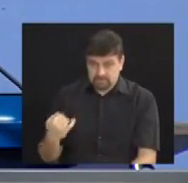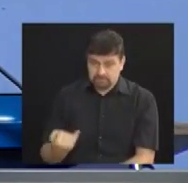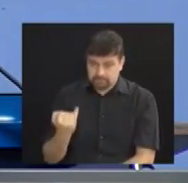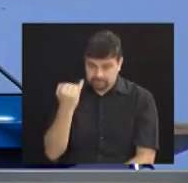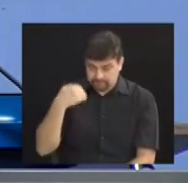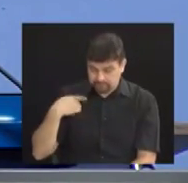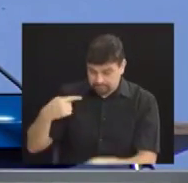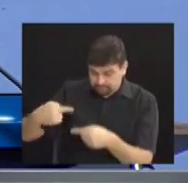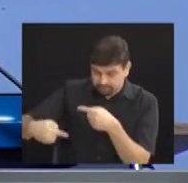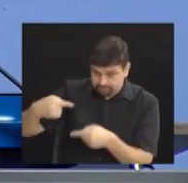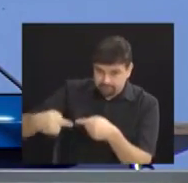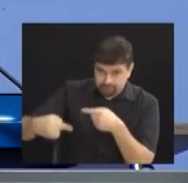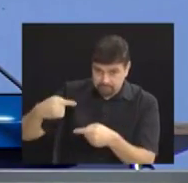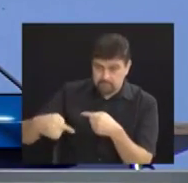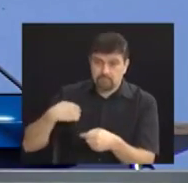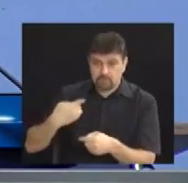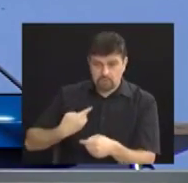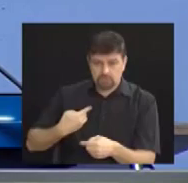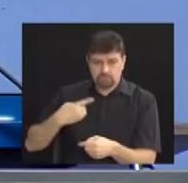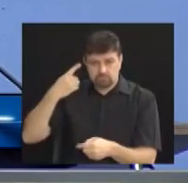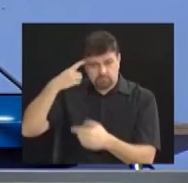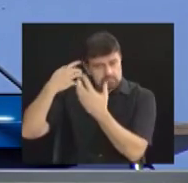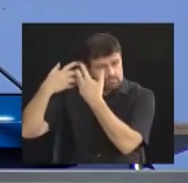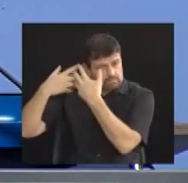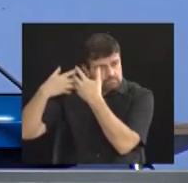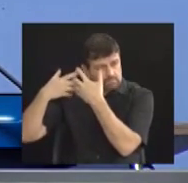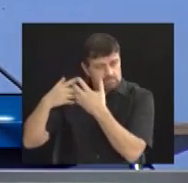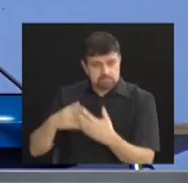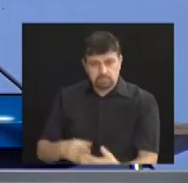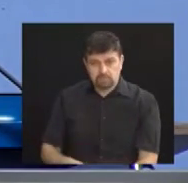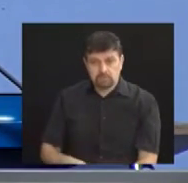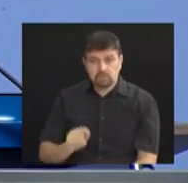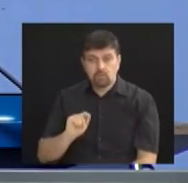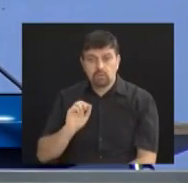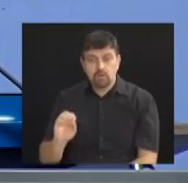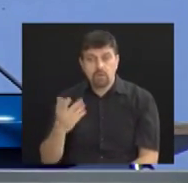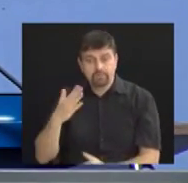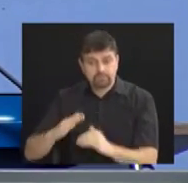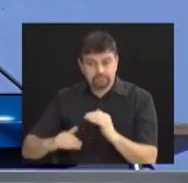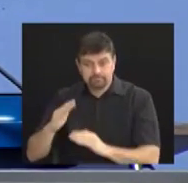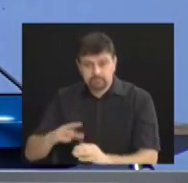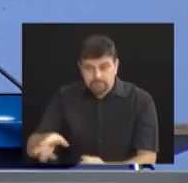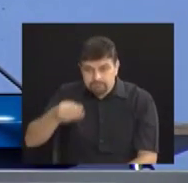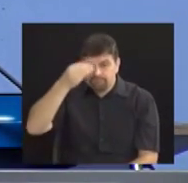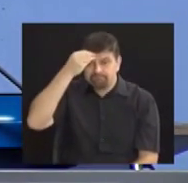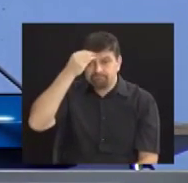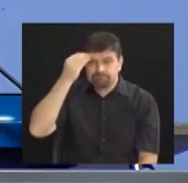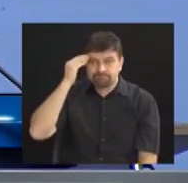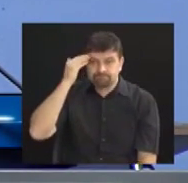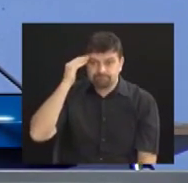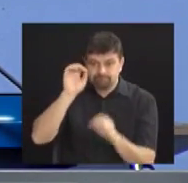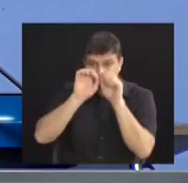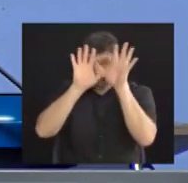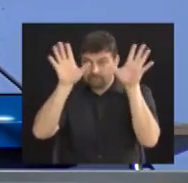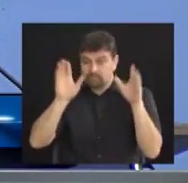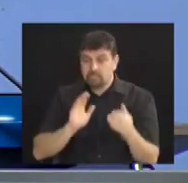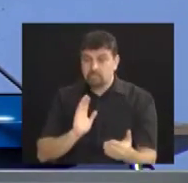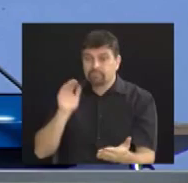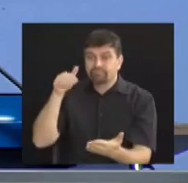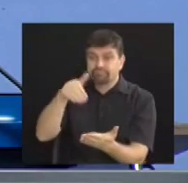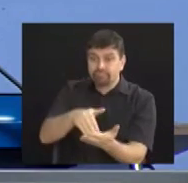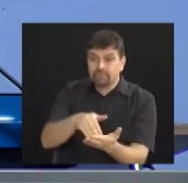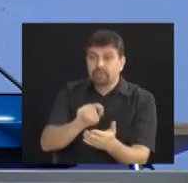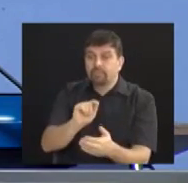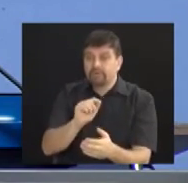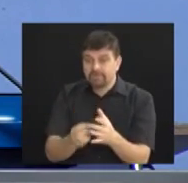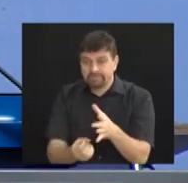essa discussão, é importante que a gente entenda o que está acontecendo, é importante que a gente veja até onde e aonde isso